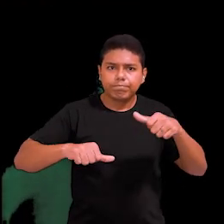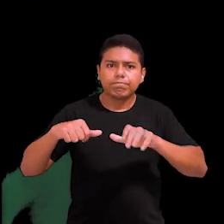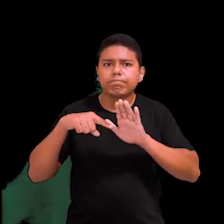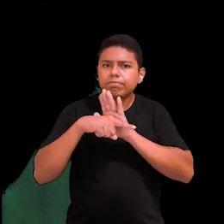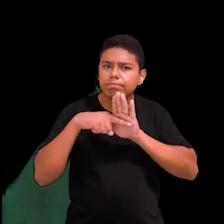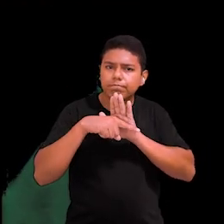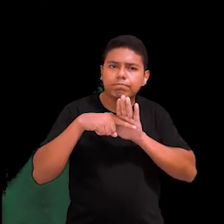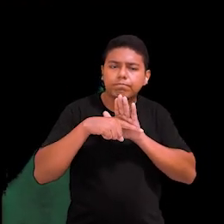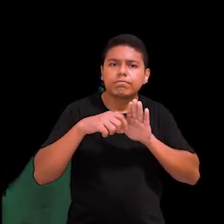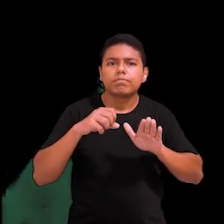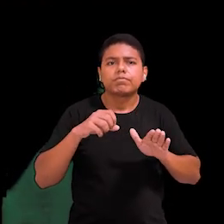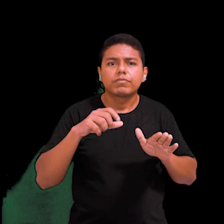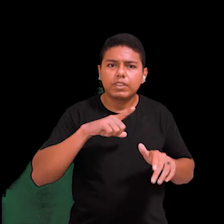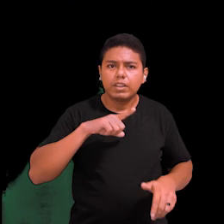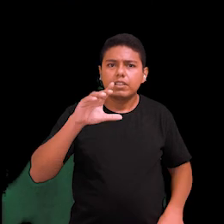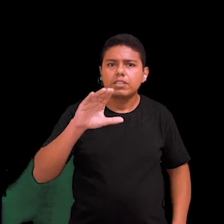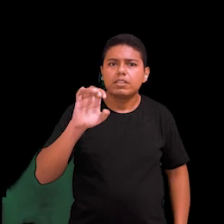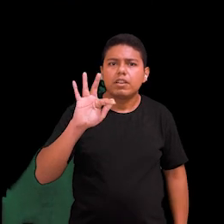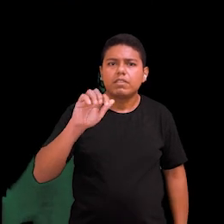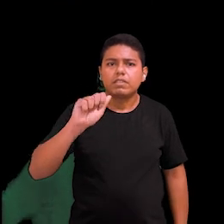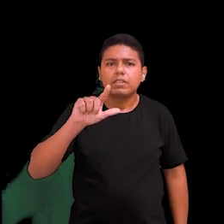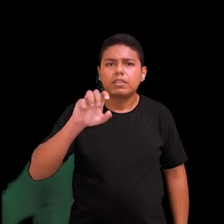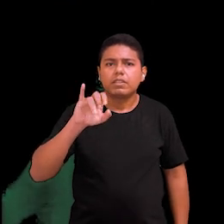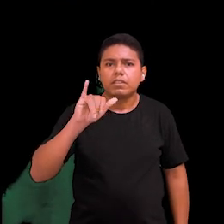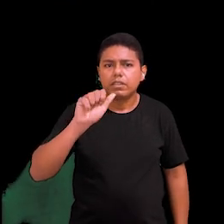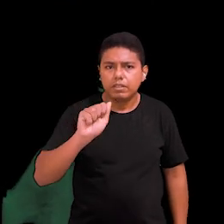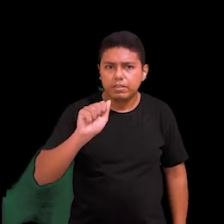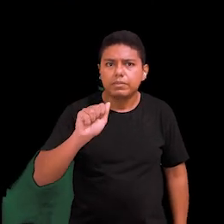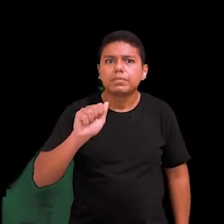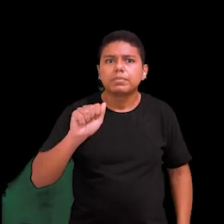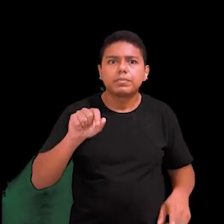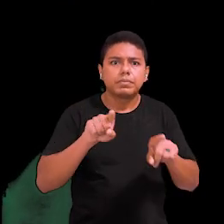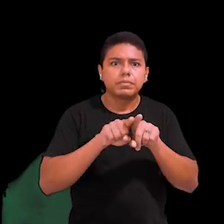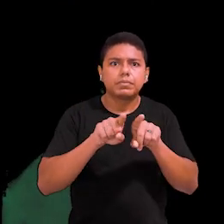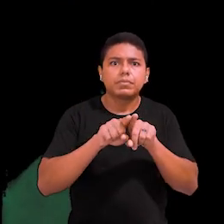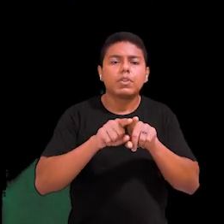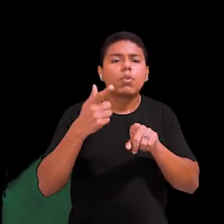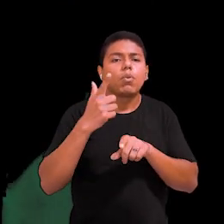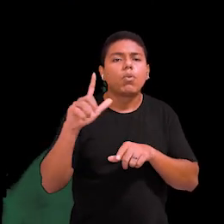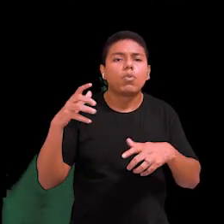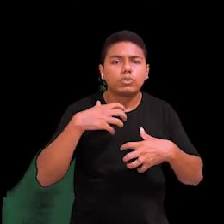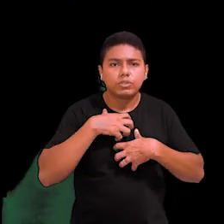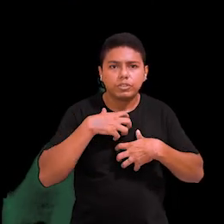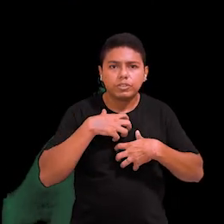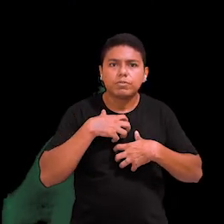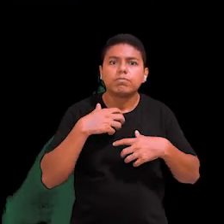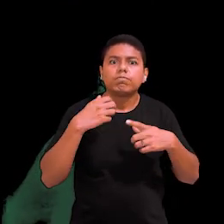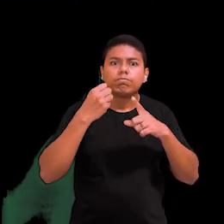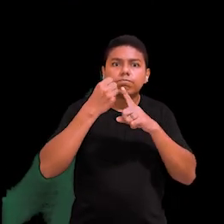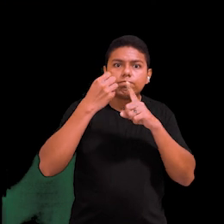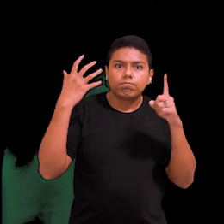pós-parto. É necessário avaliar e investigar cefaleia acompanhada por um ou mais dos